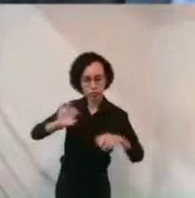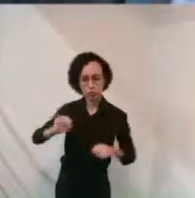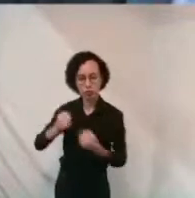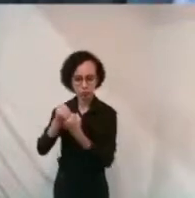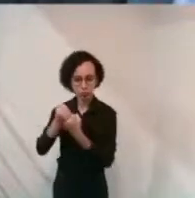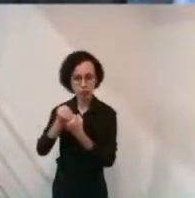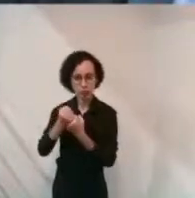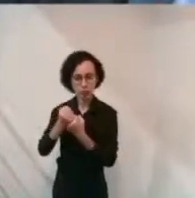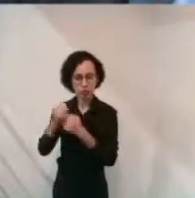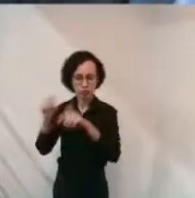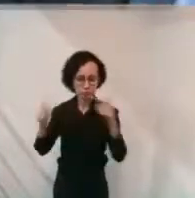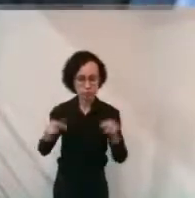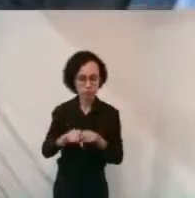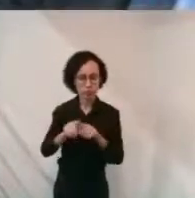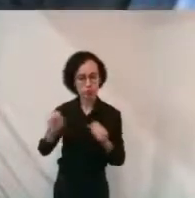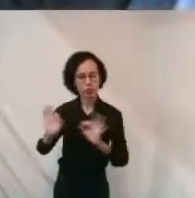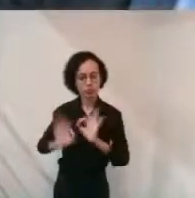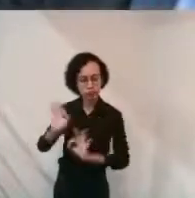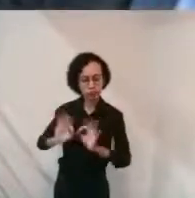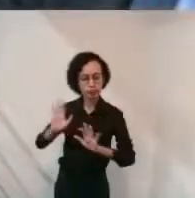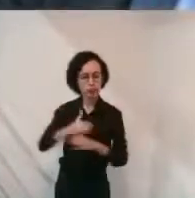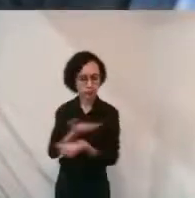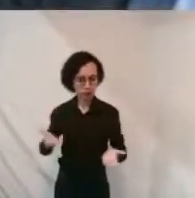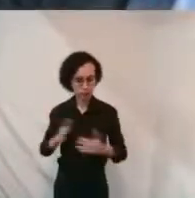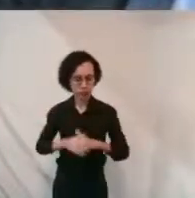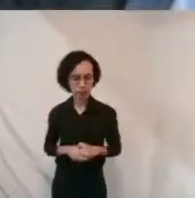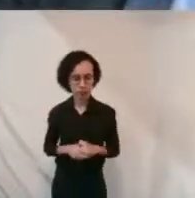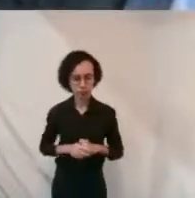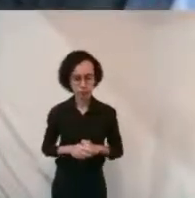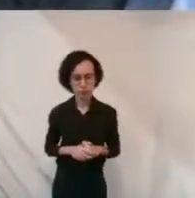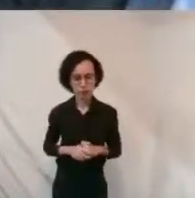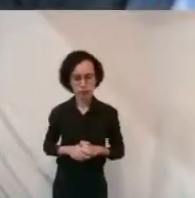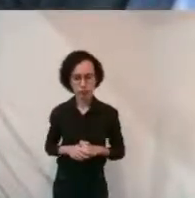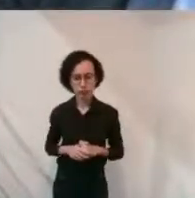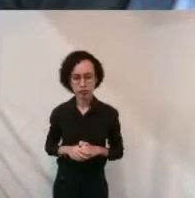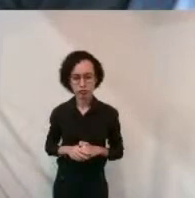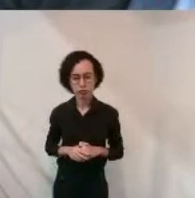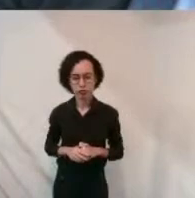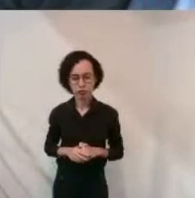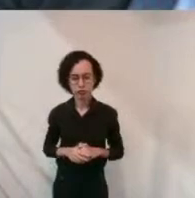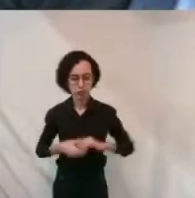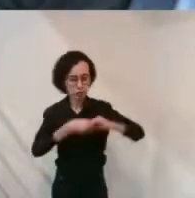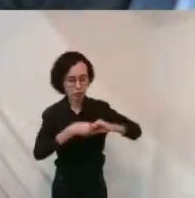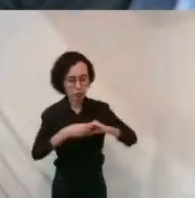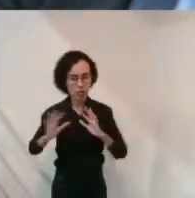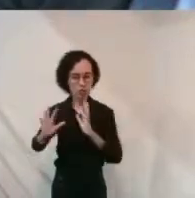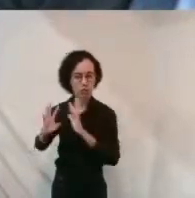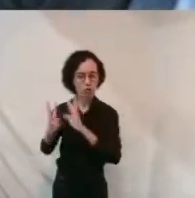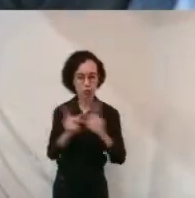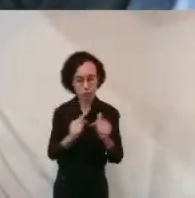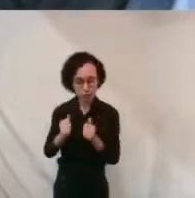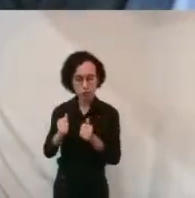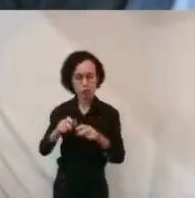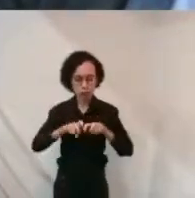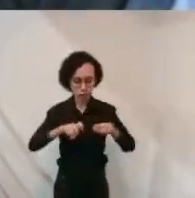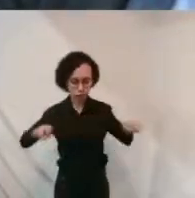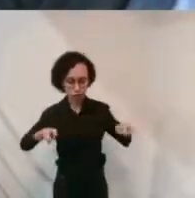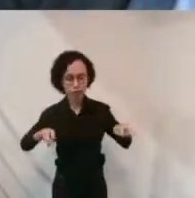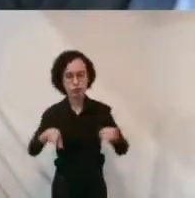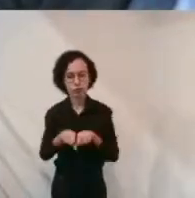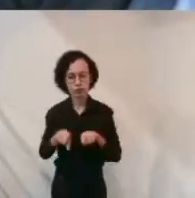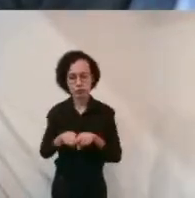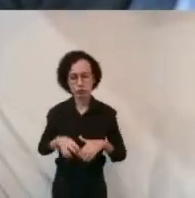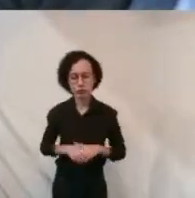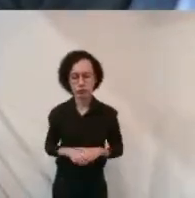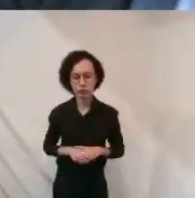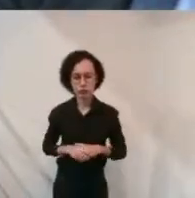Abrampa, para a realização deste evento. Em nome de vossas excelências, eu cumprimento todos que compõem a mesa, assim também como